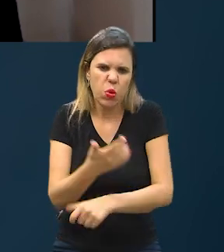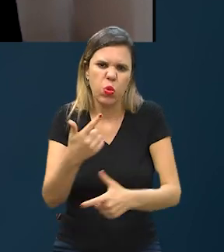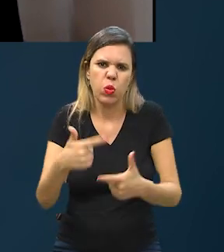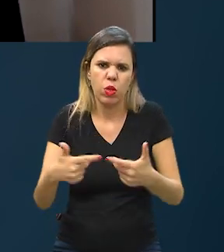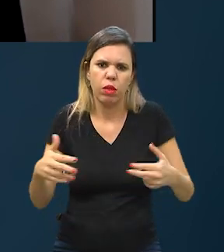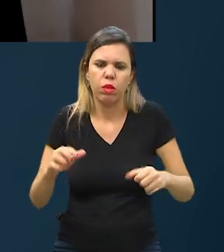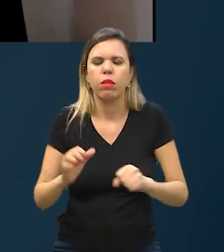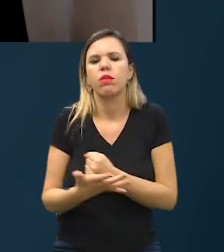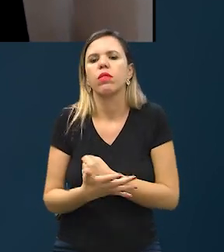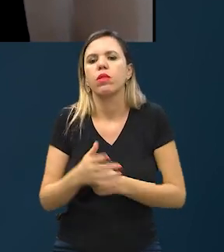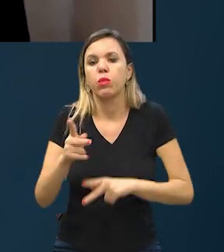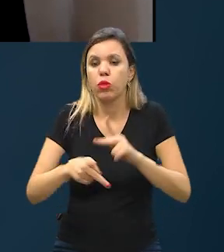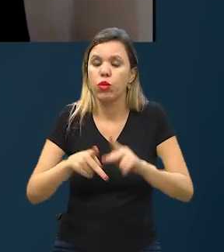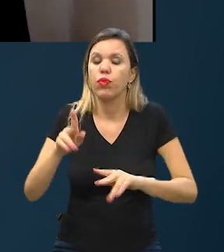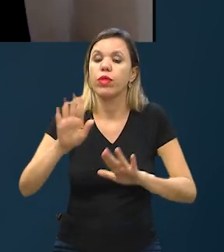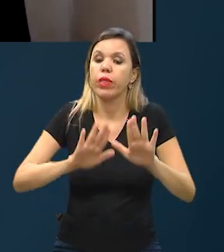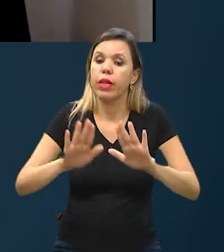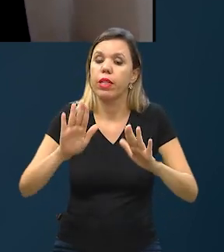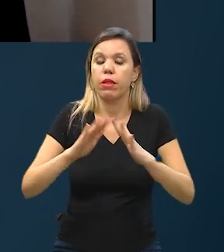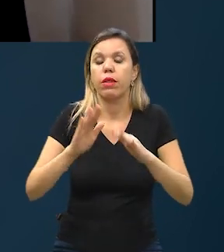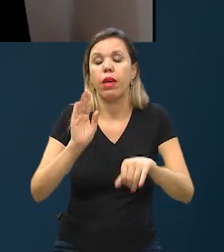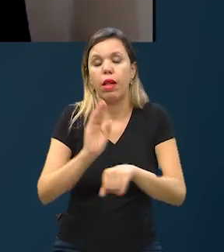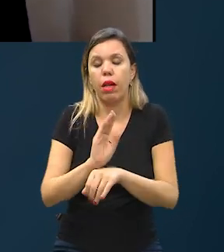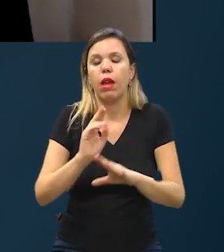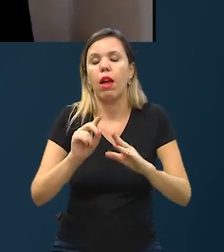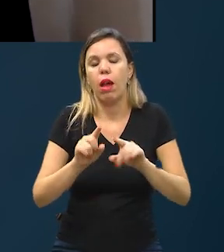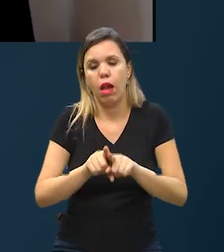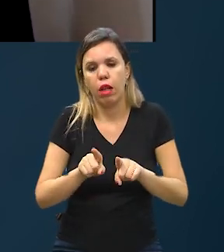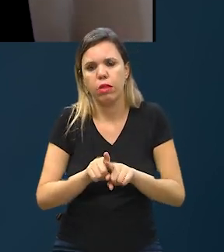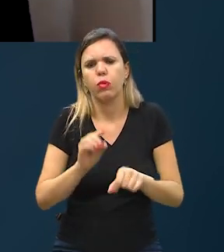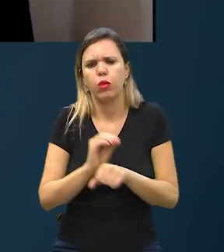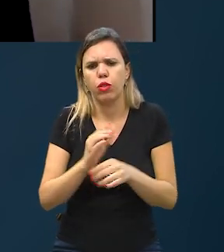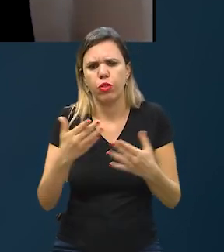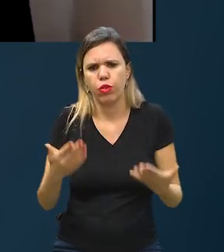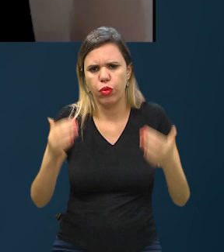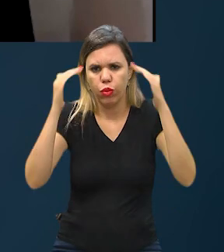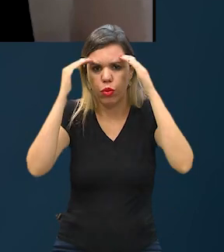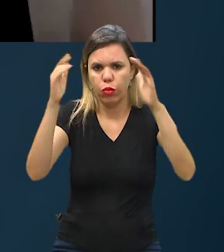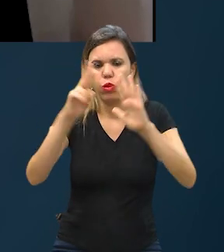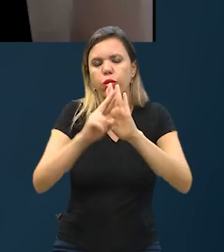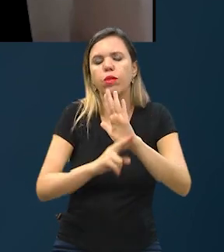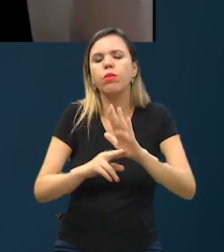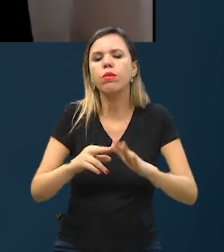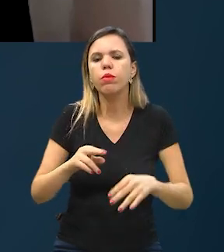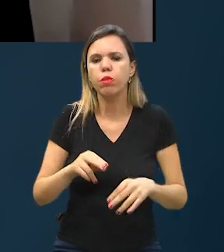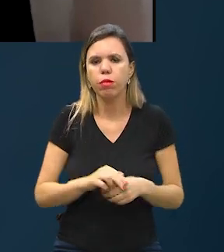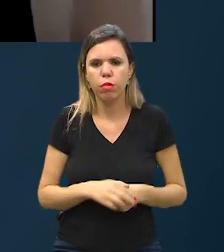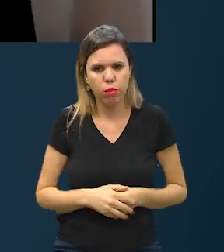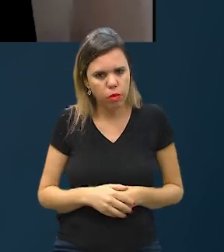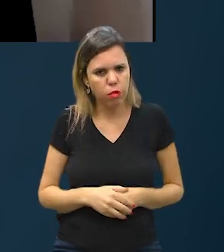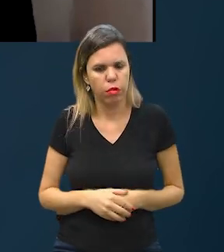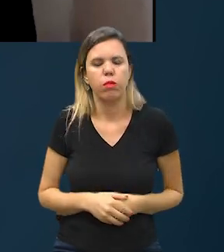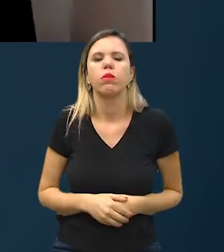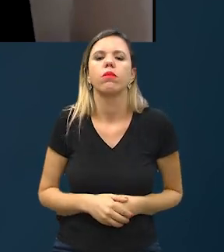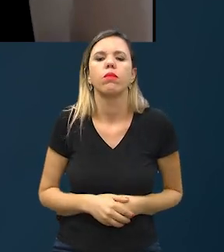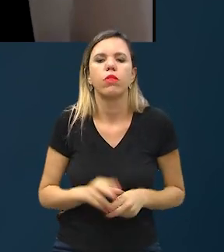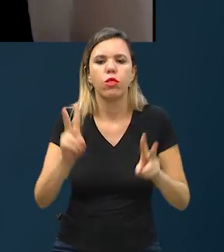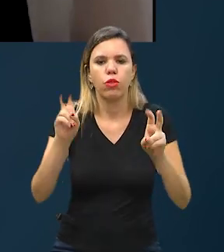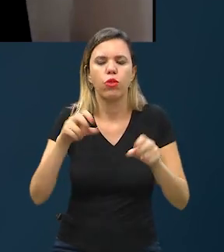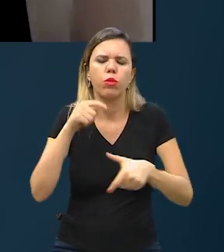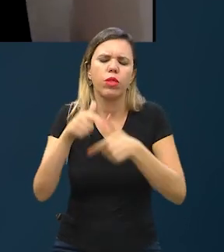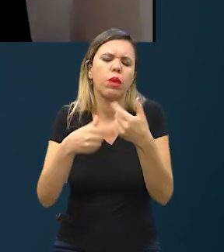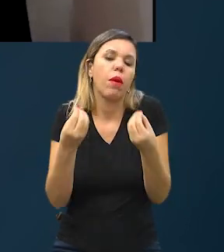protocolo Covid, para as pessoas ficarem em casa, se protegerem e tentarem cumprir esse protocolo. A gente trouxe a questão do